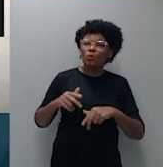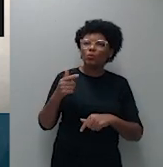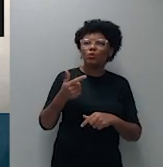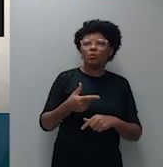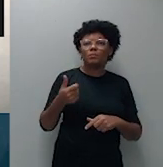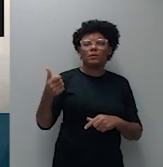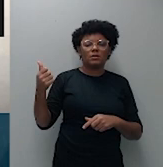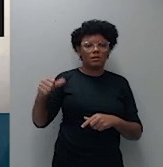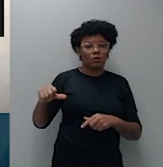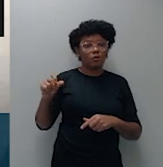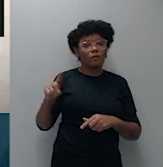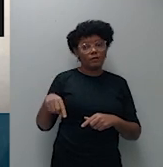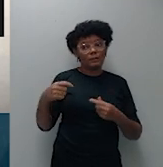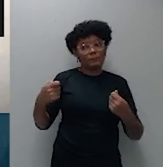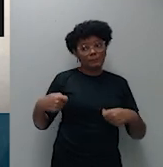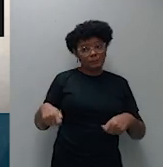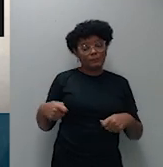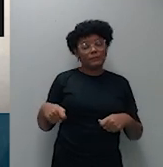2019